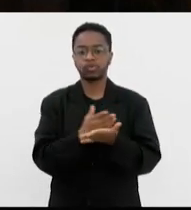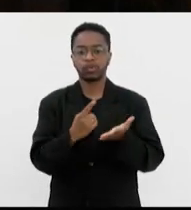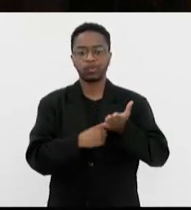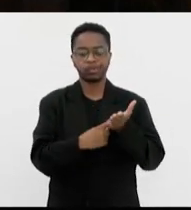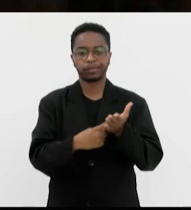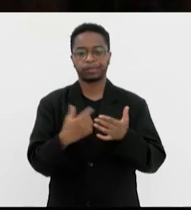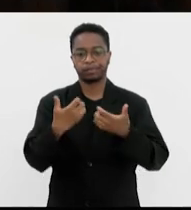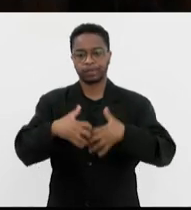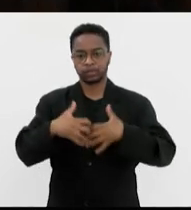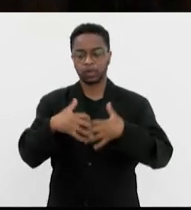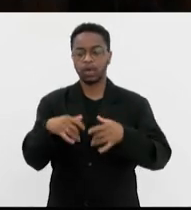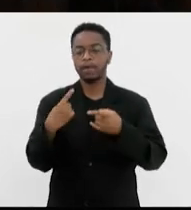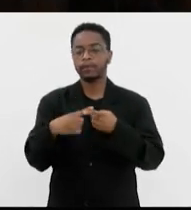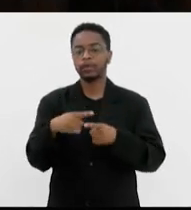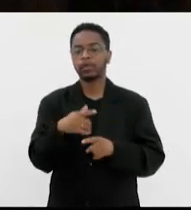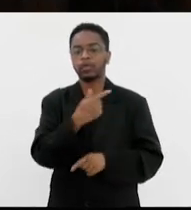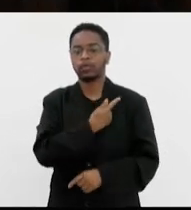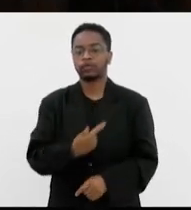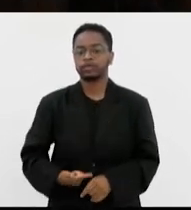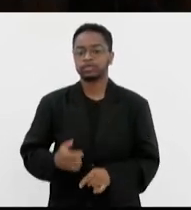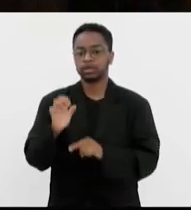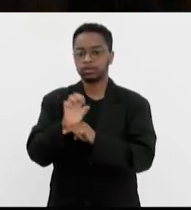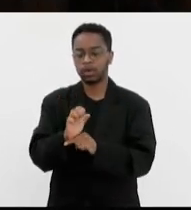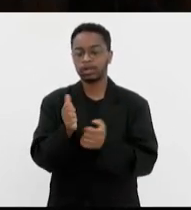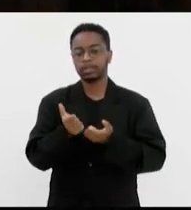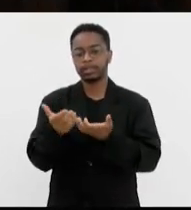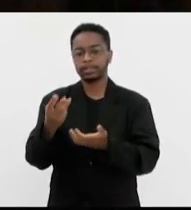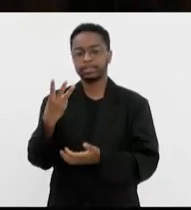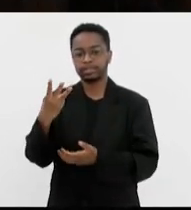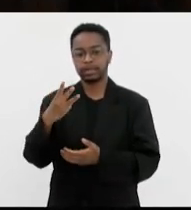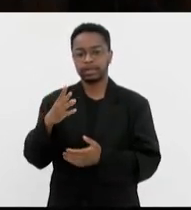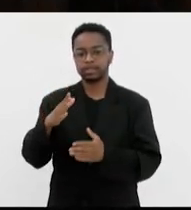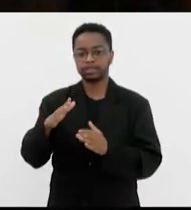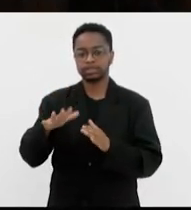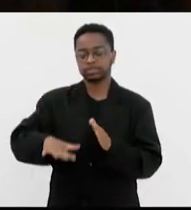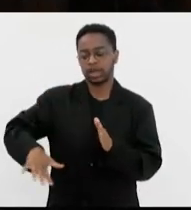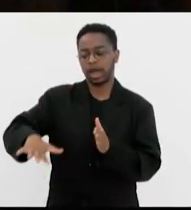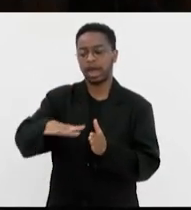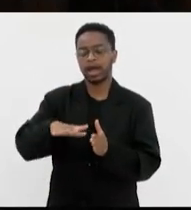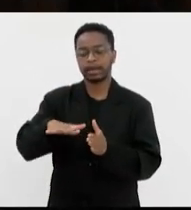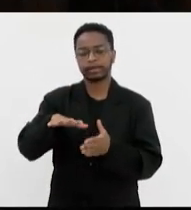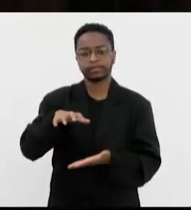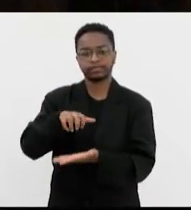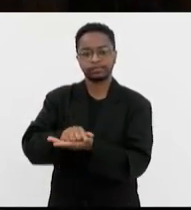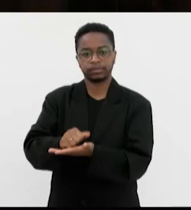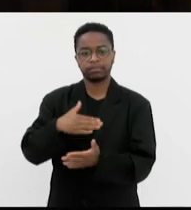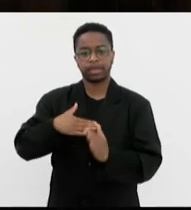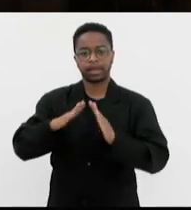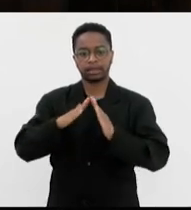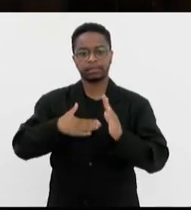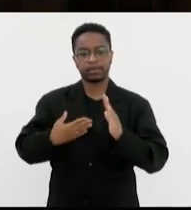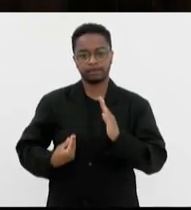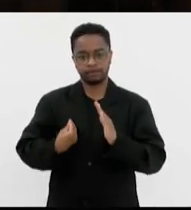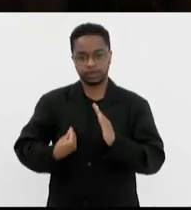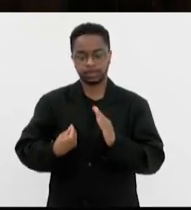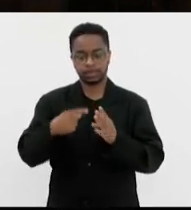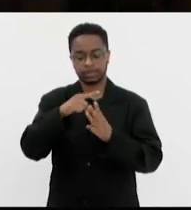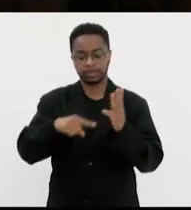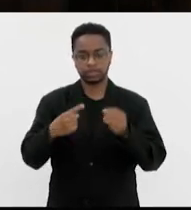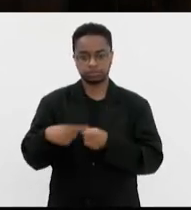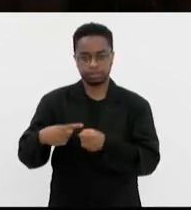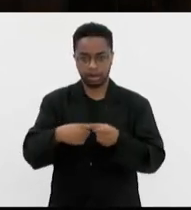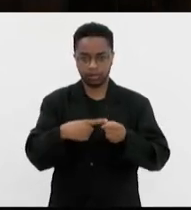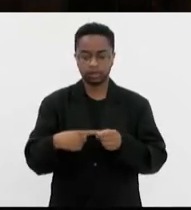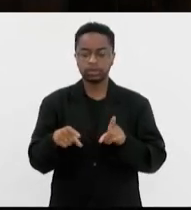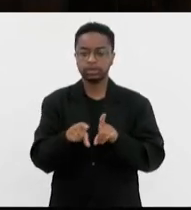do estado apresentando 3 terrenos que foram cadastrados no novo Minha Casa Minha Vida, ali na Mosela, em Benfica e no Vale do Cuiabá,